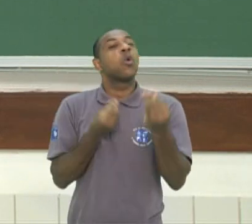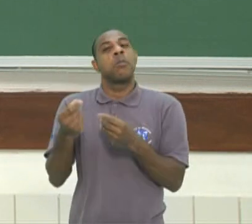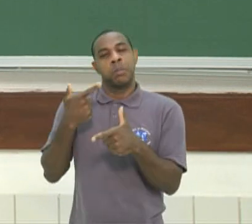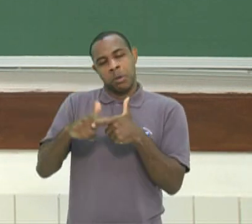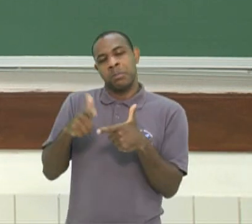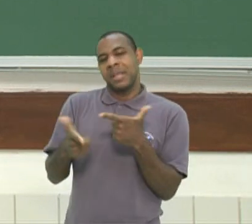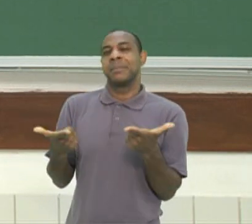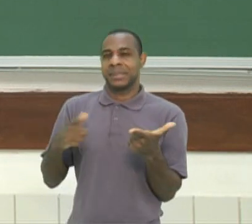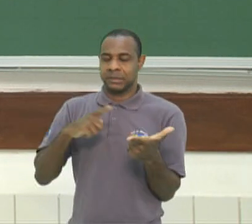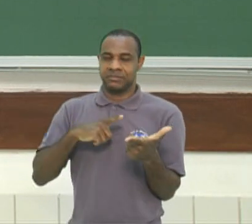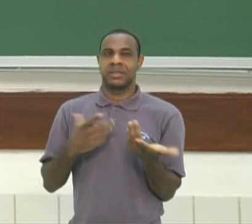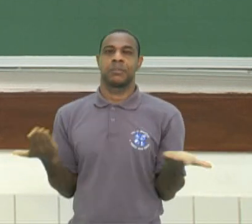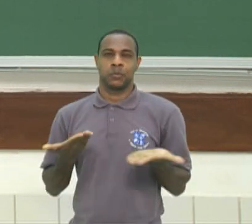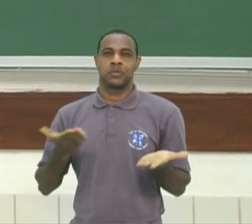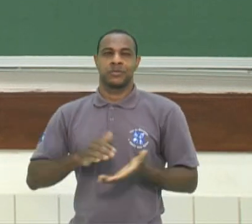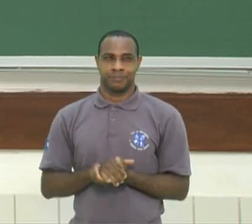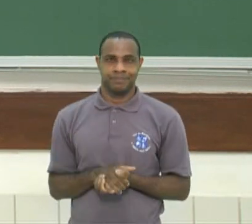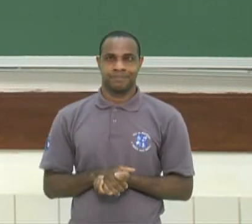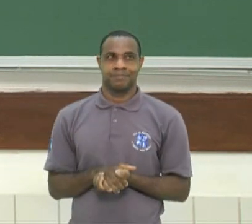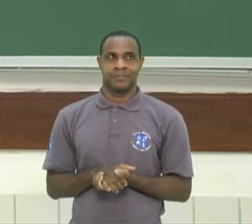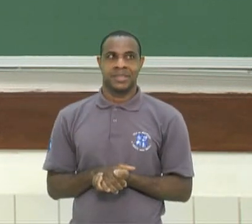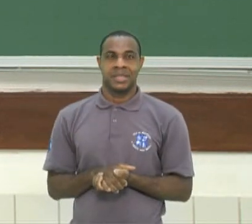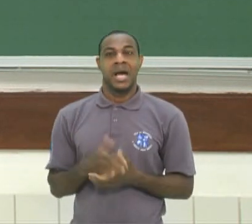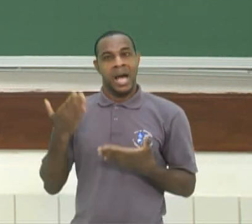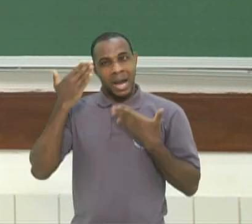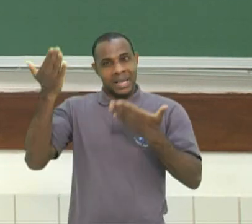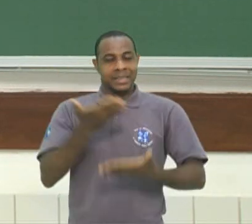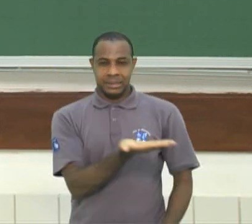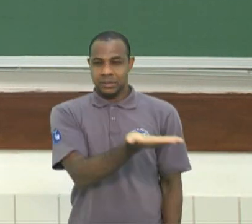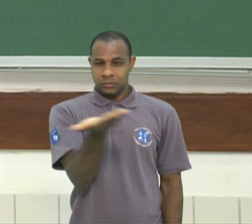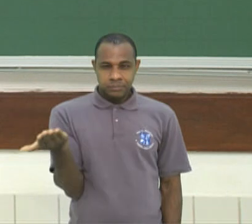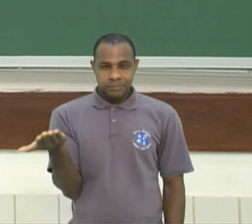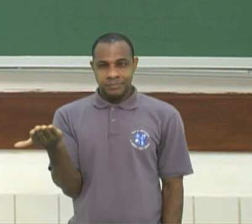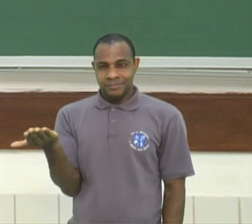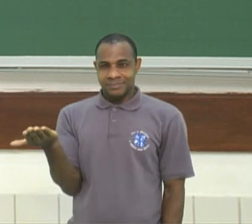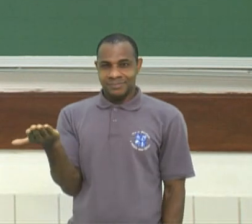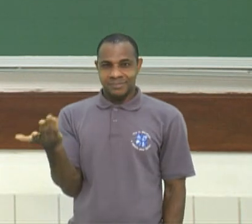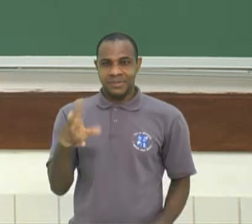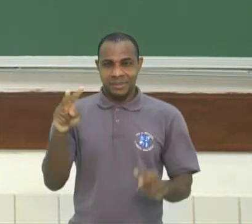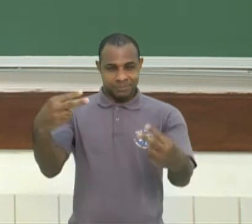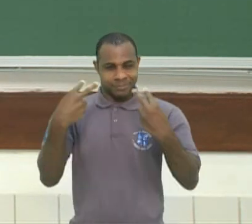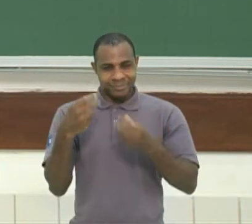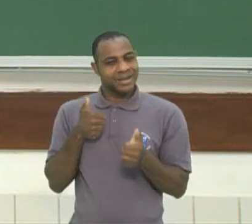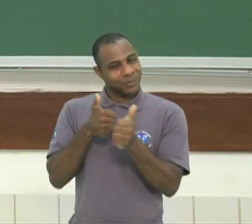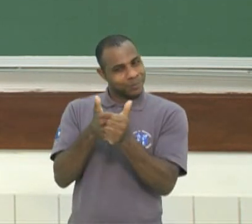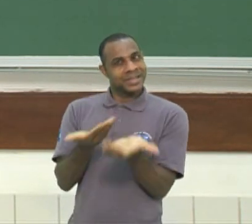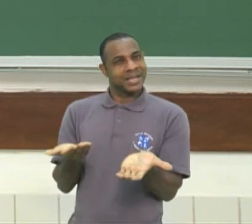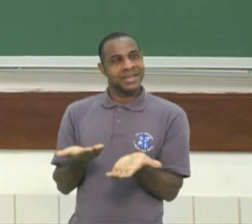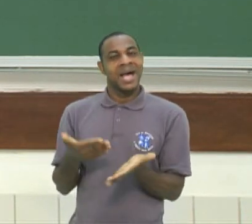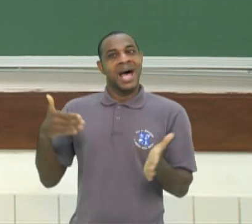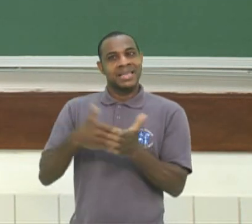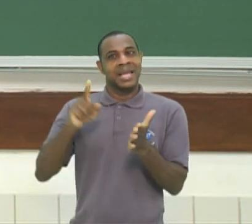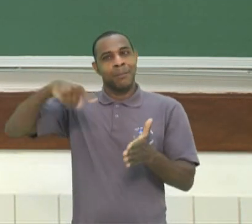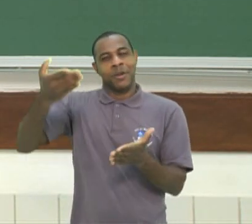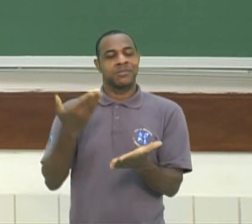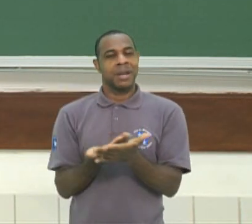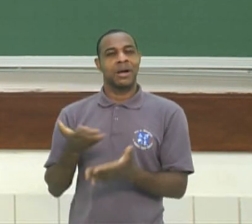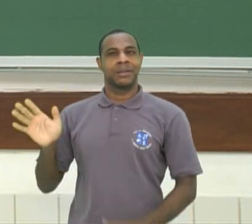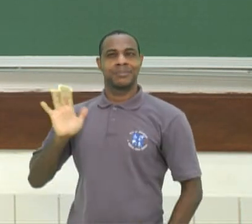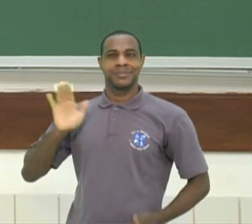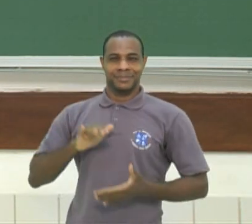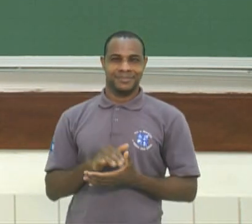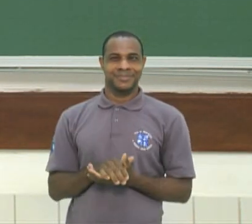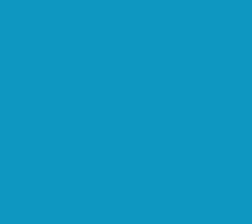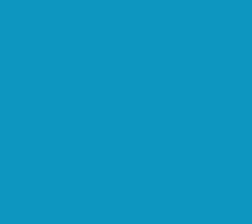tão grande que nós temos enfrentado. Eu agradeço por vocês terem acompanhado e até a nossa próxima aula.